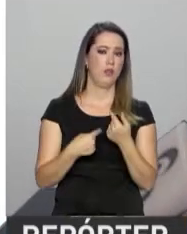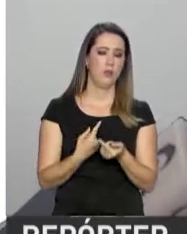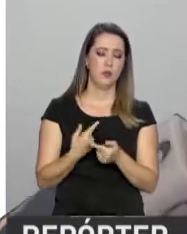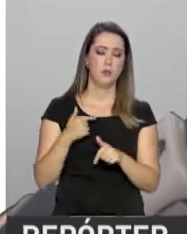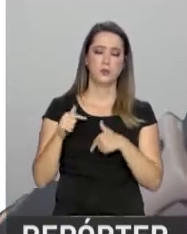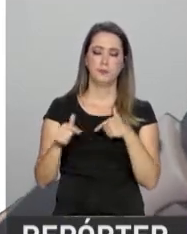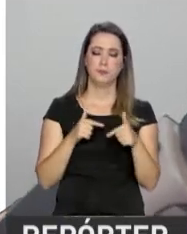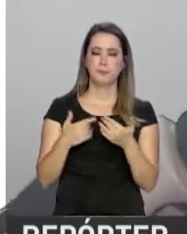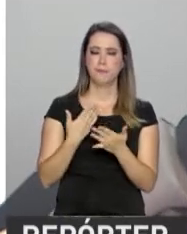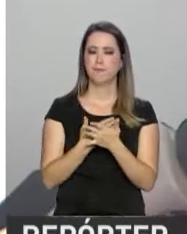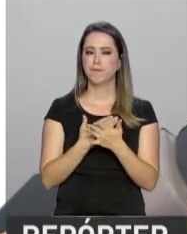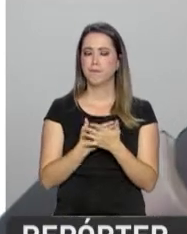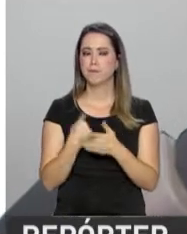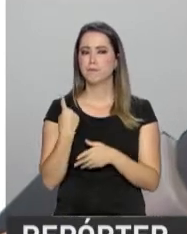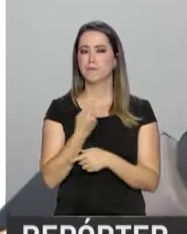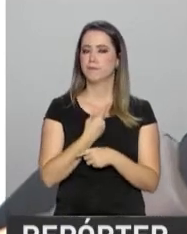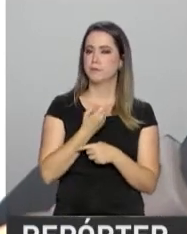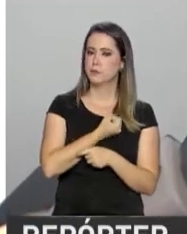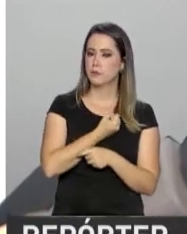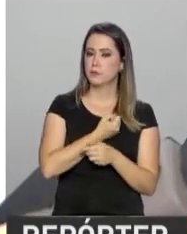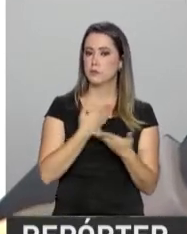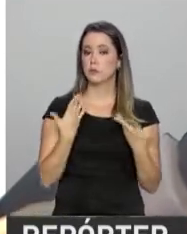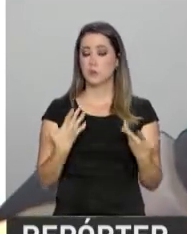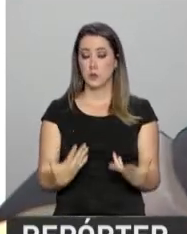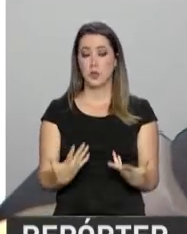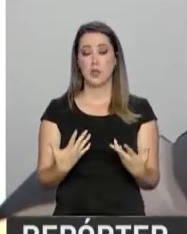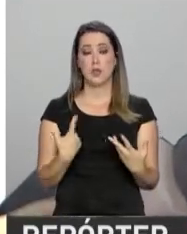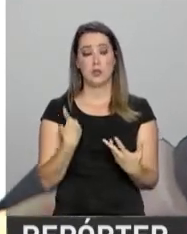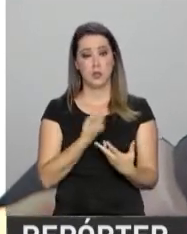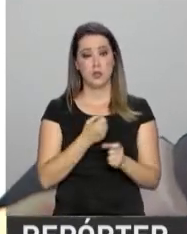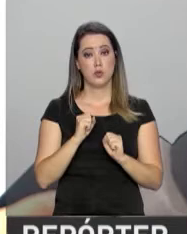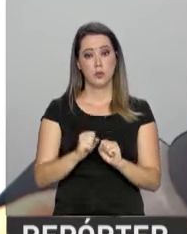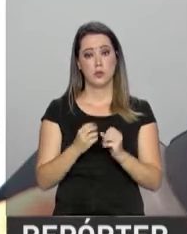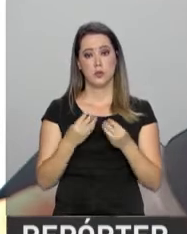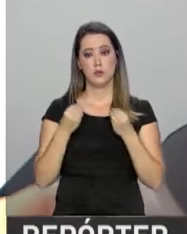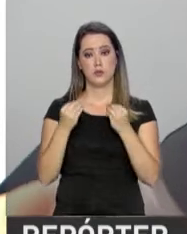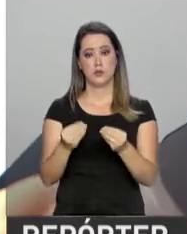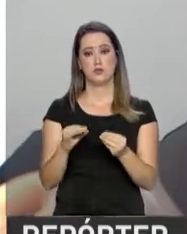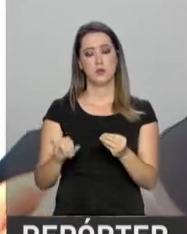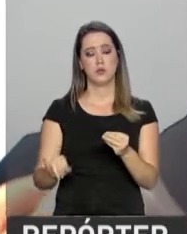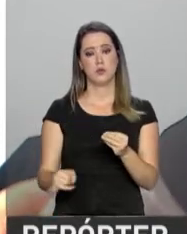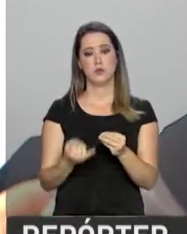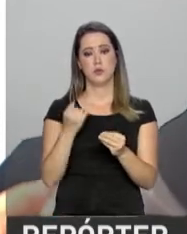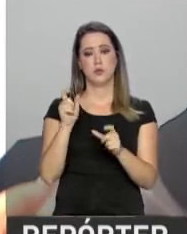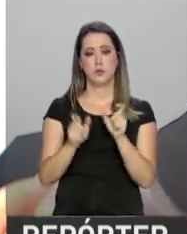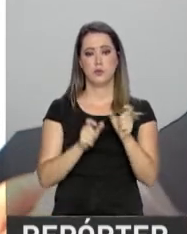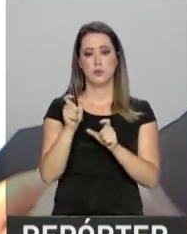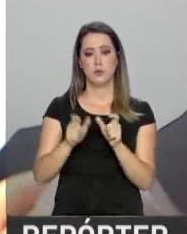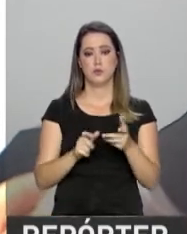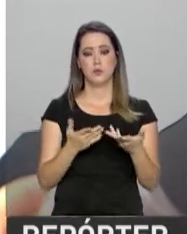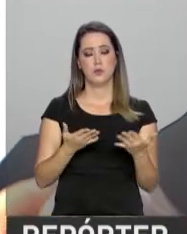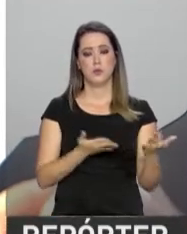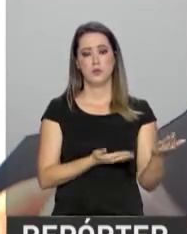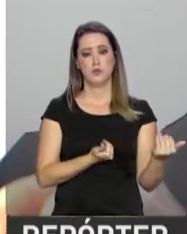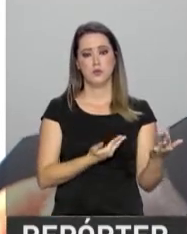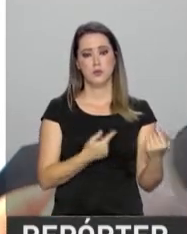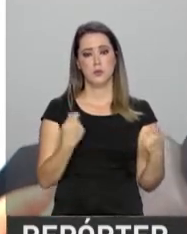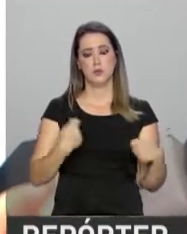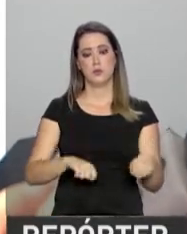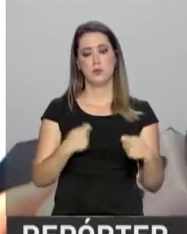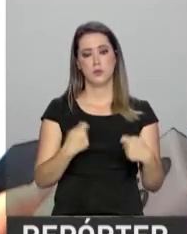trabalho de análise de todos os nossos dados para que a gente possa garantir uma maior oportunidade pra esse todos esses jovens que